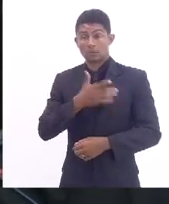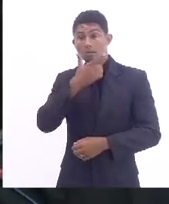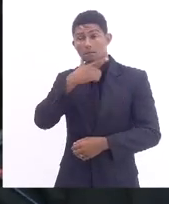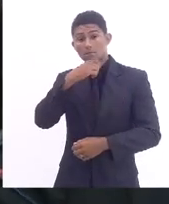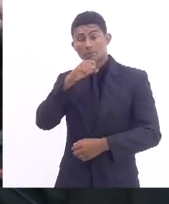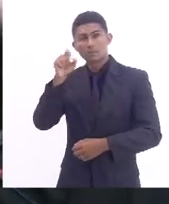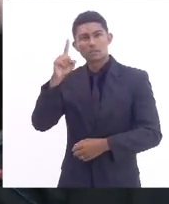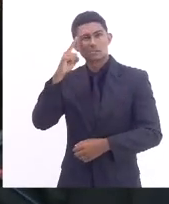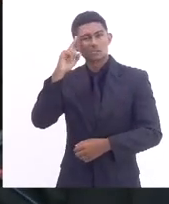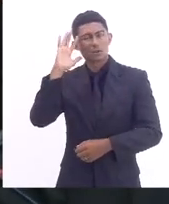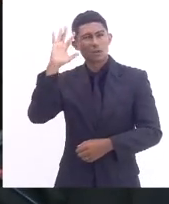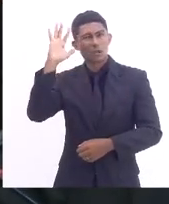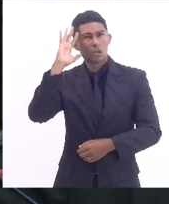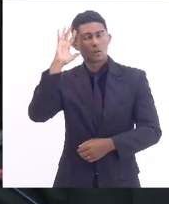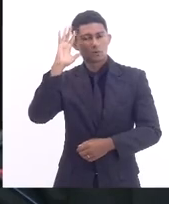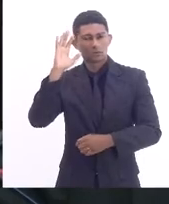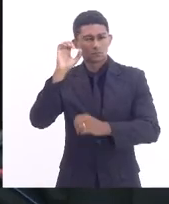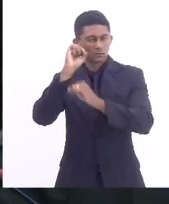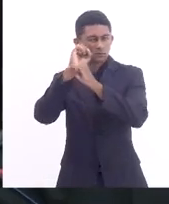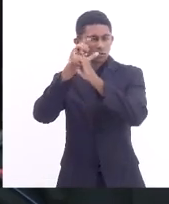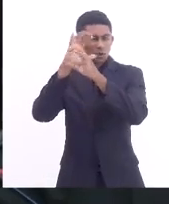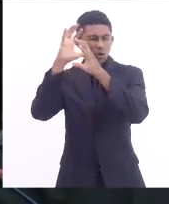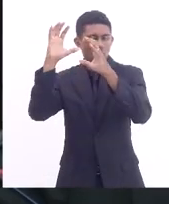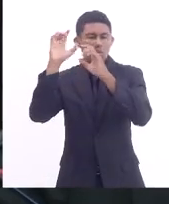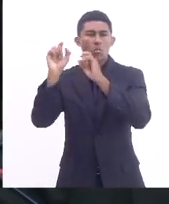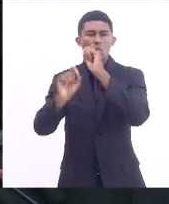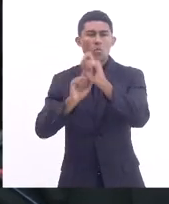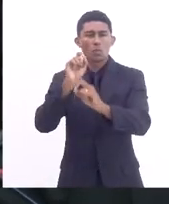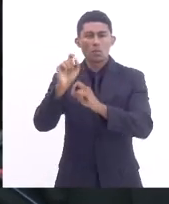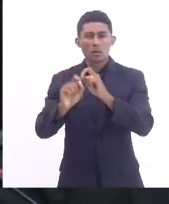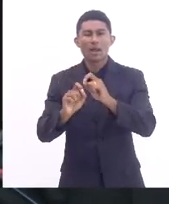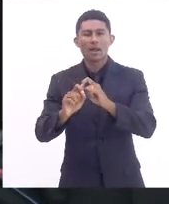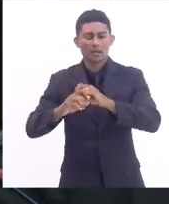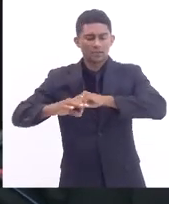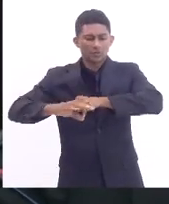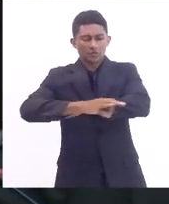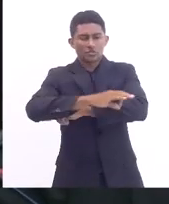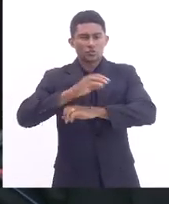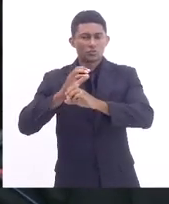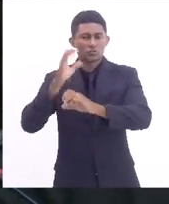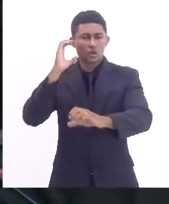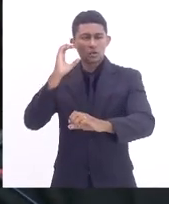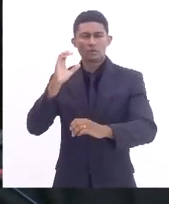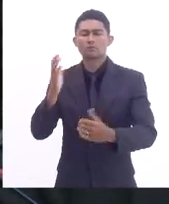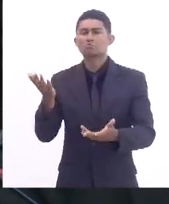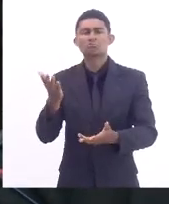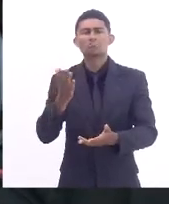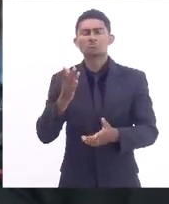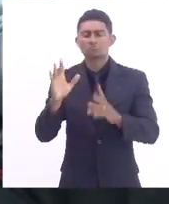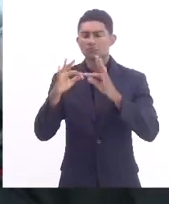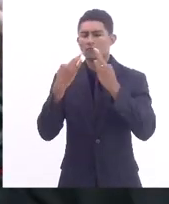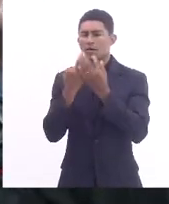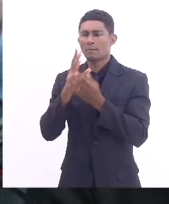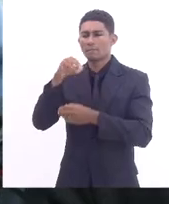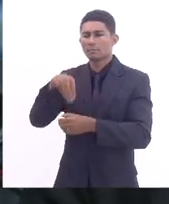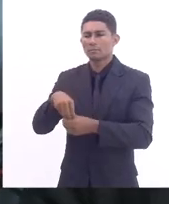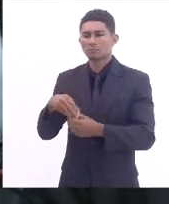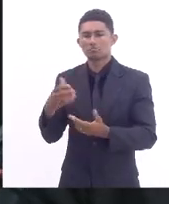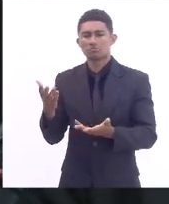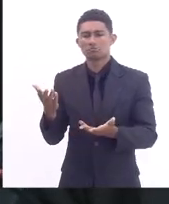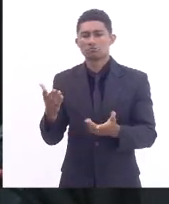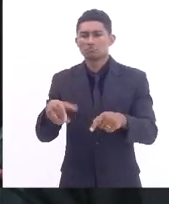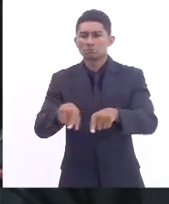é óbvio que a gente está falando de técnico não quero valorizar a função de engenheiro mas naquele momento nós não tínhamos representação de